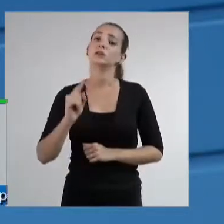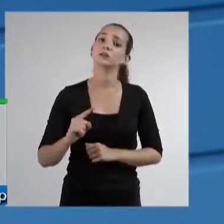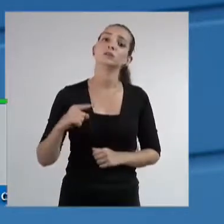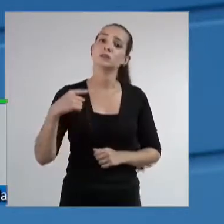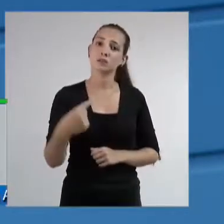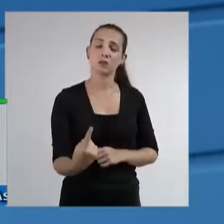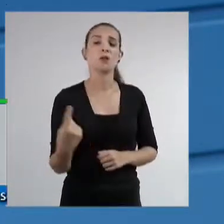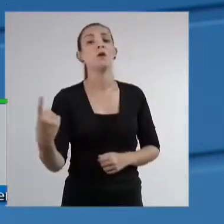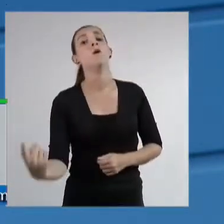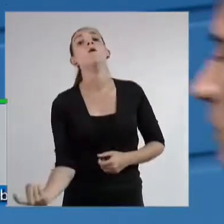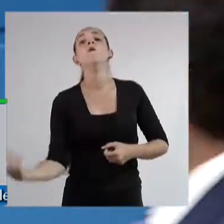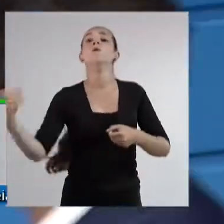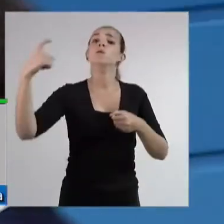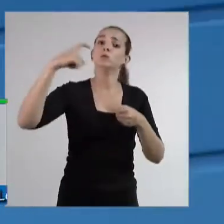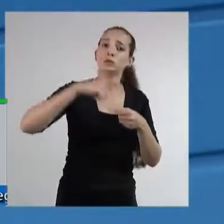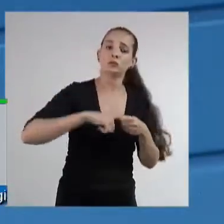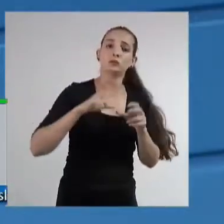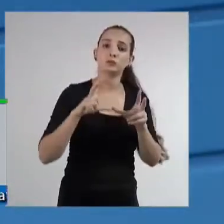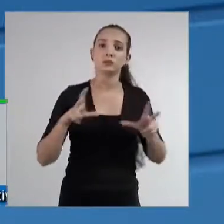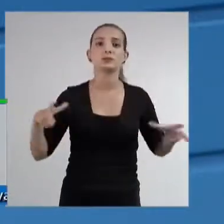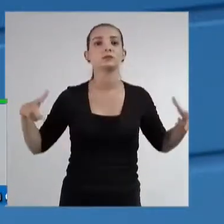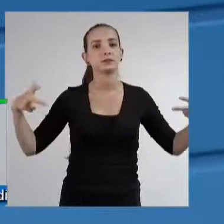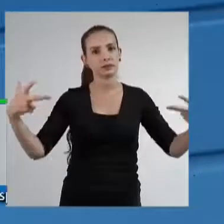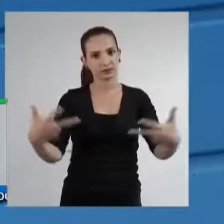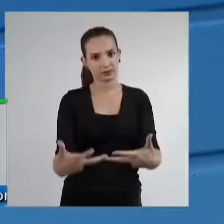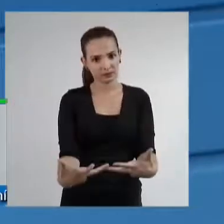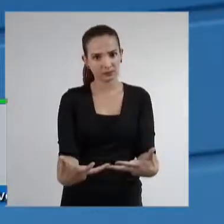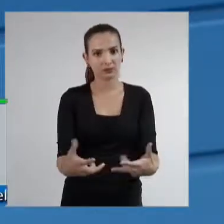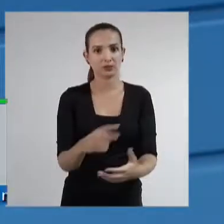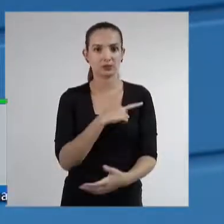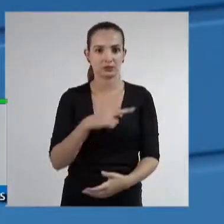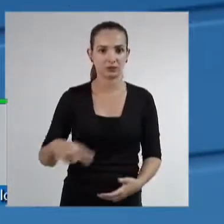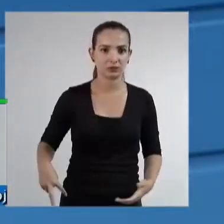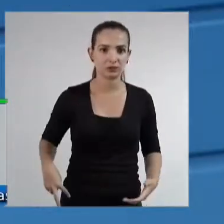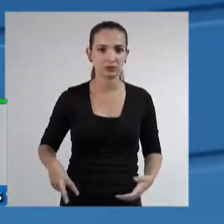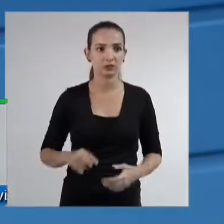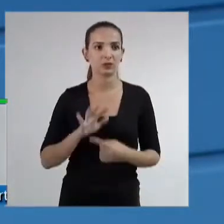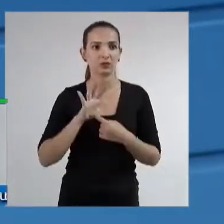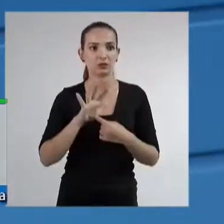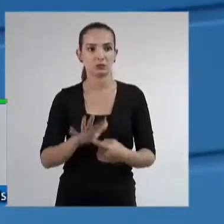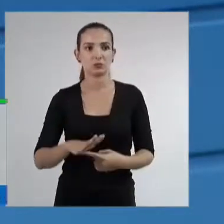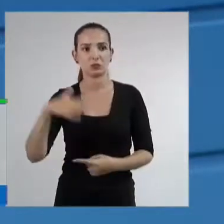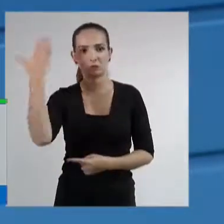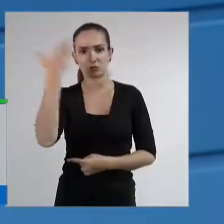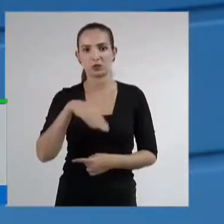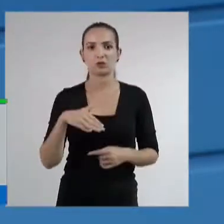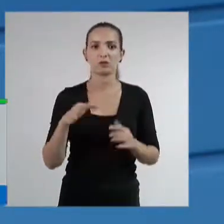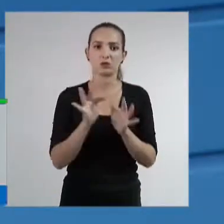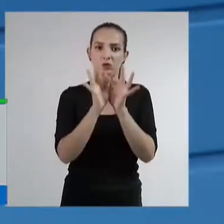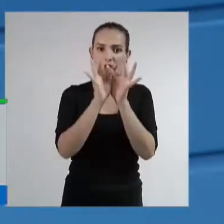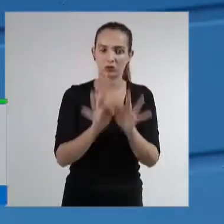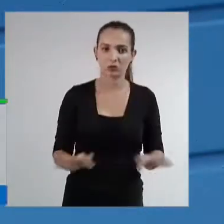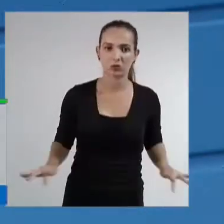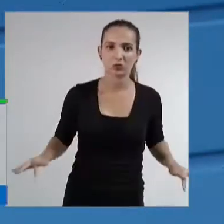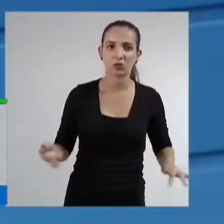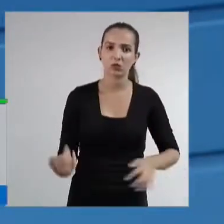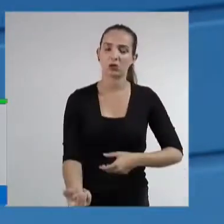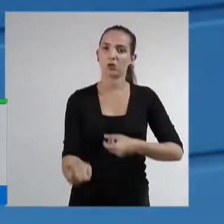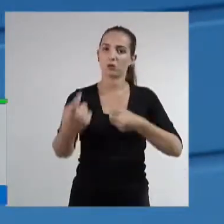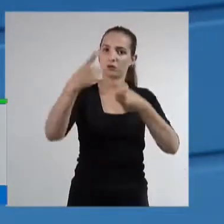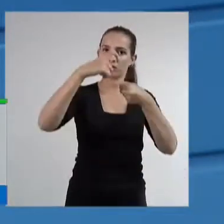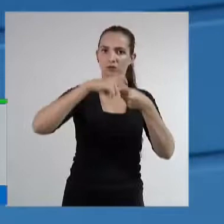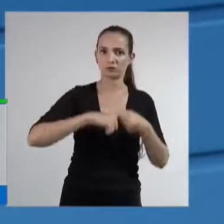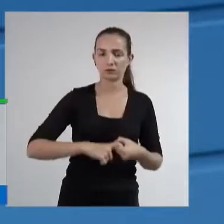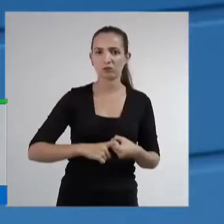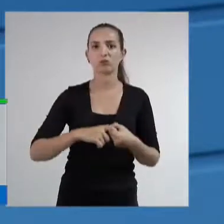depois retornando à Câmara Municipal, uma demonstração de humildade, não é? Voltando, retornando, dando a